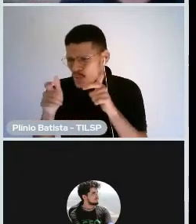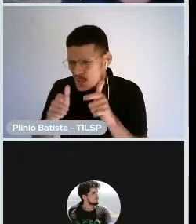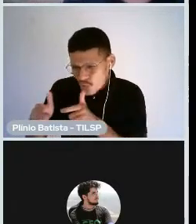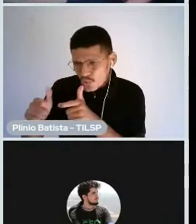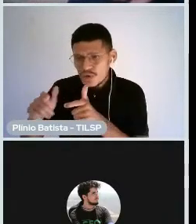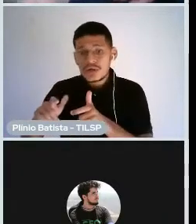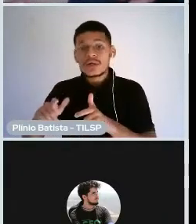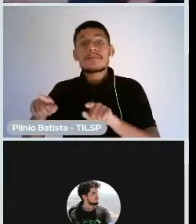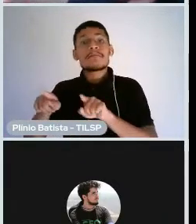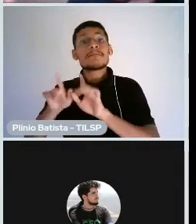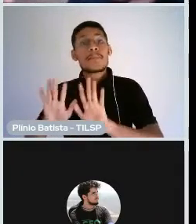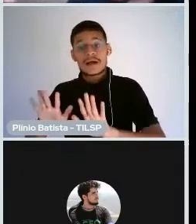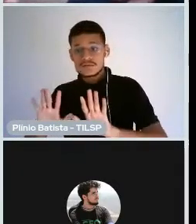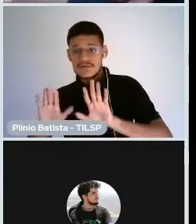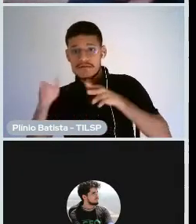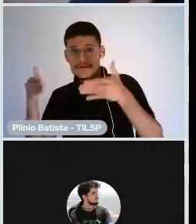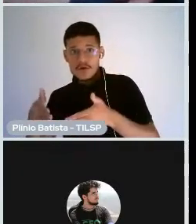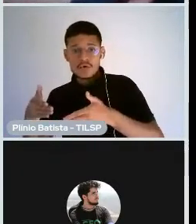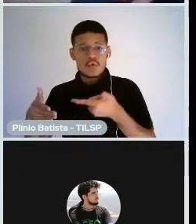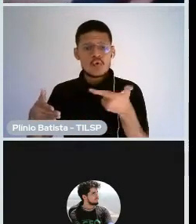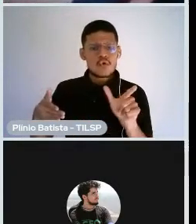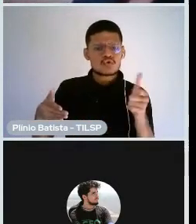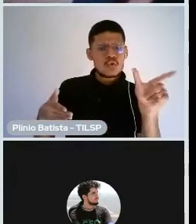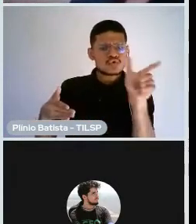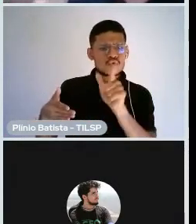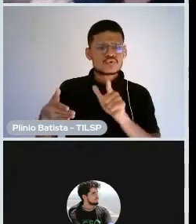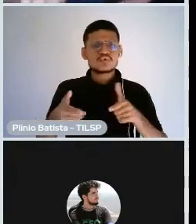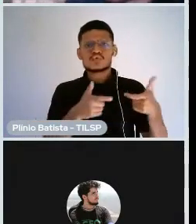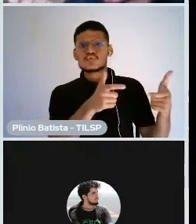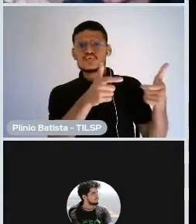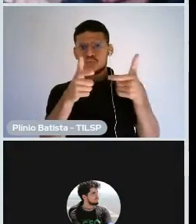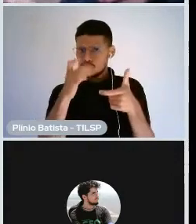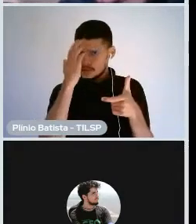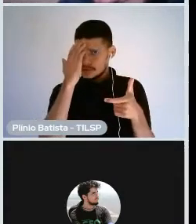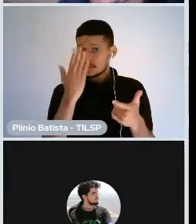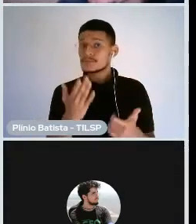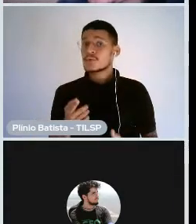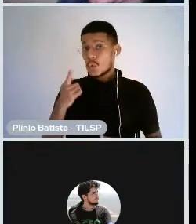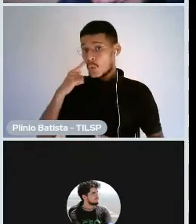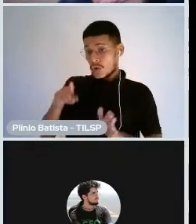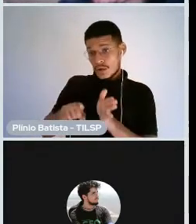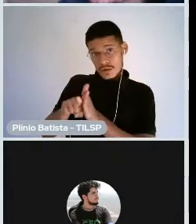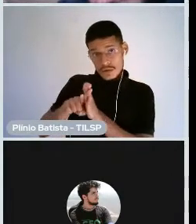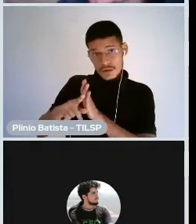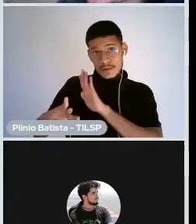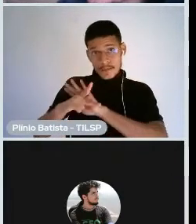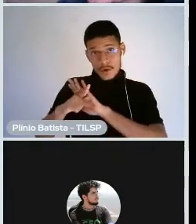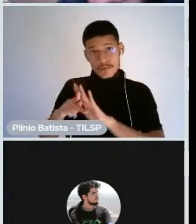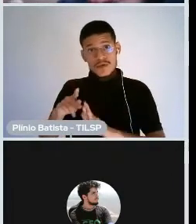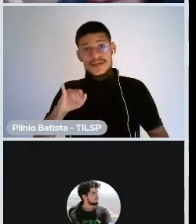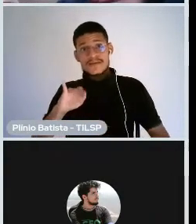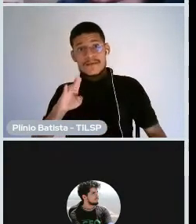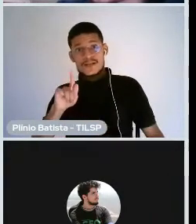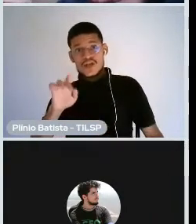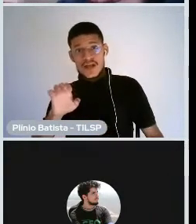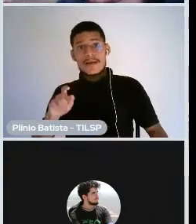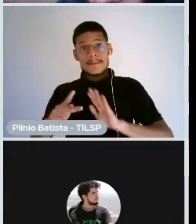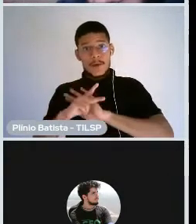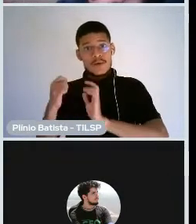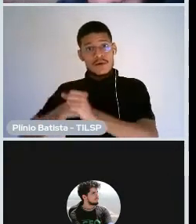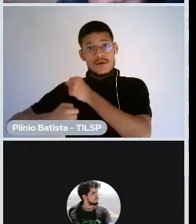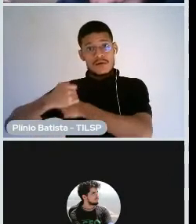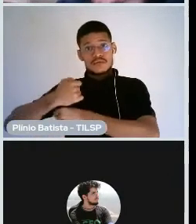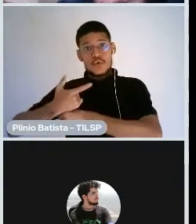litorânea. E a gente tem esse dado aqui. O dado do IBGE de 2020 estima que a população brasileira é